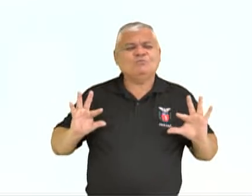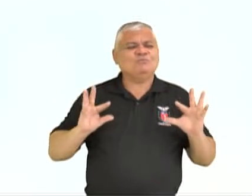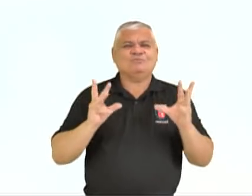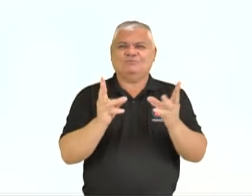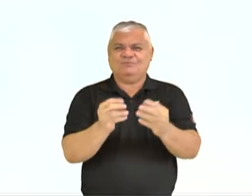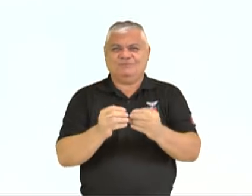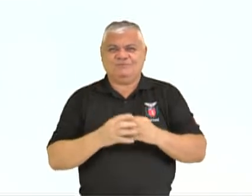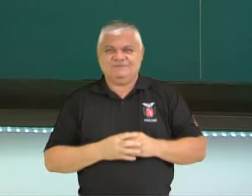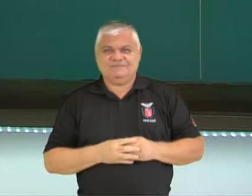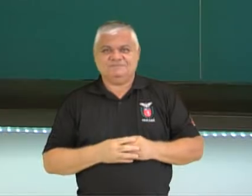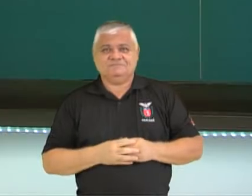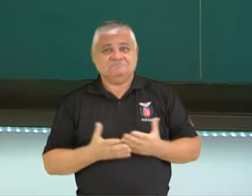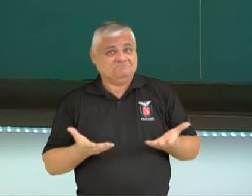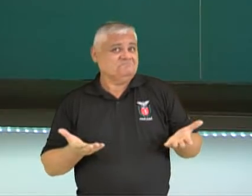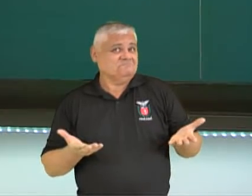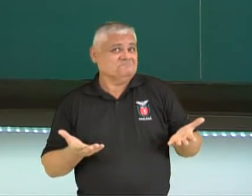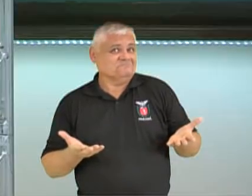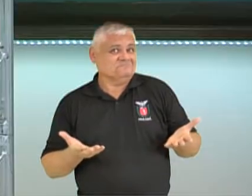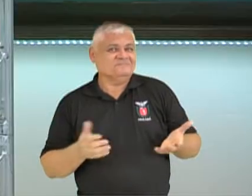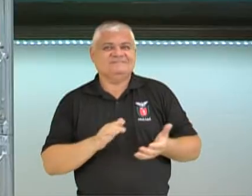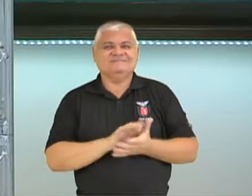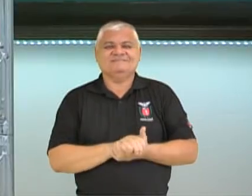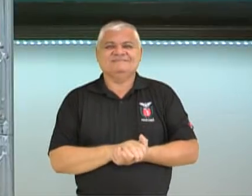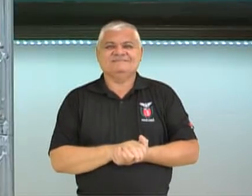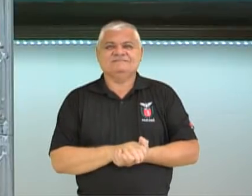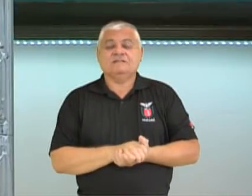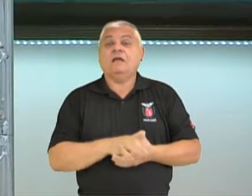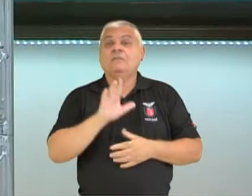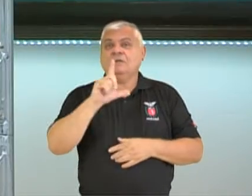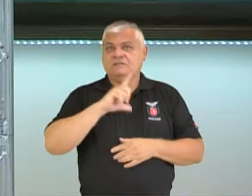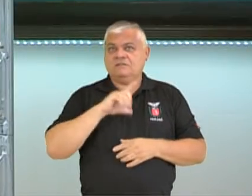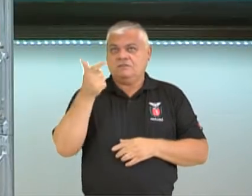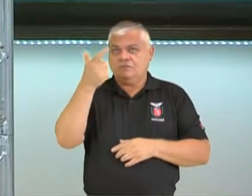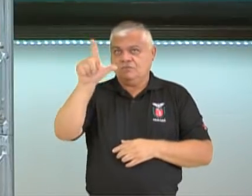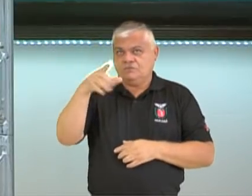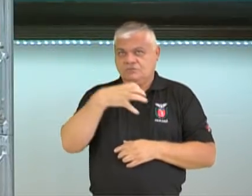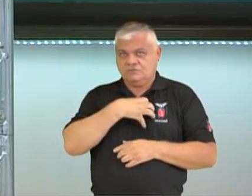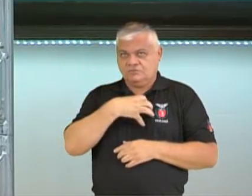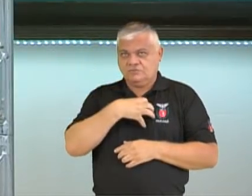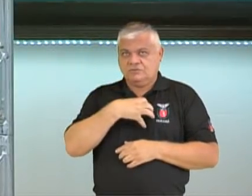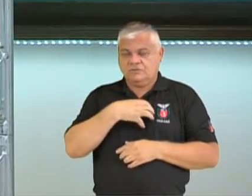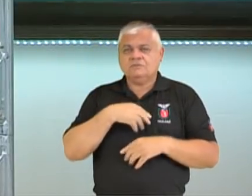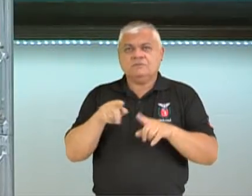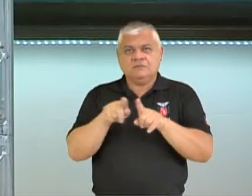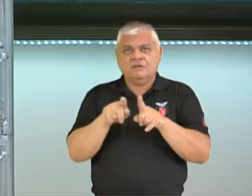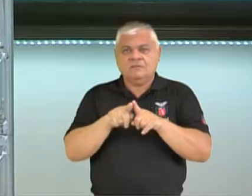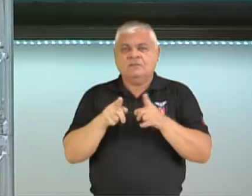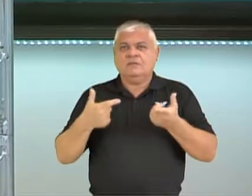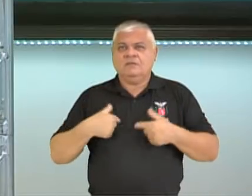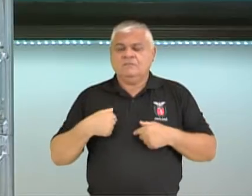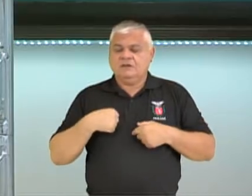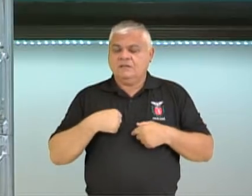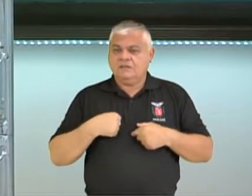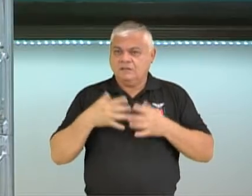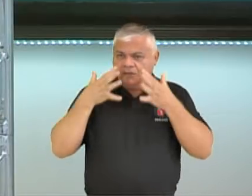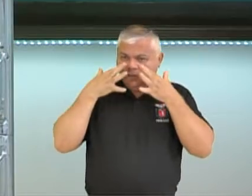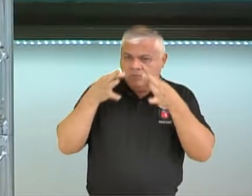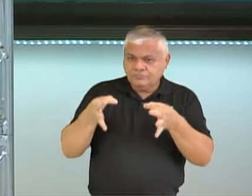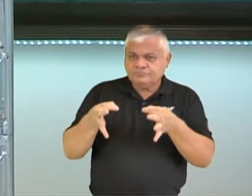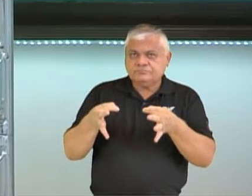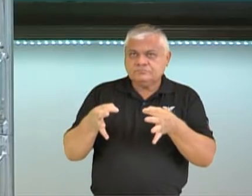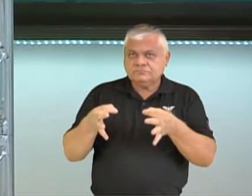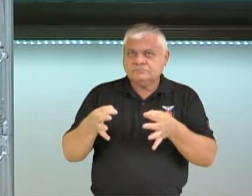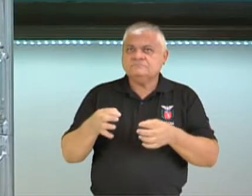todos. Tá, professora. Mas existe uma outra forma para você ter chamado tanta atenção para isso? Sim.